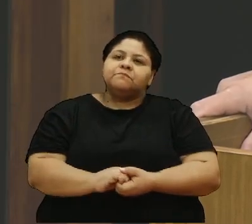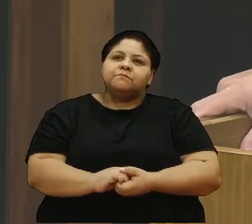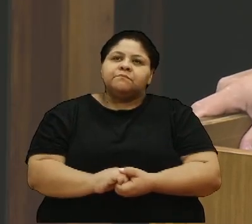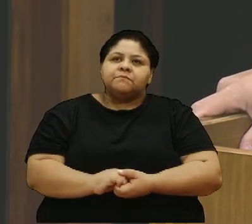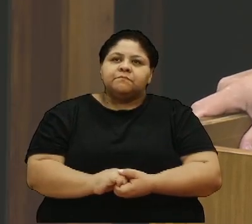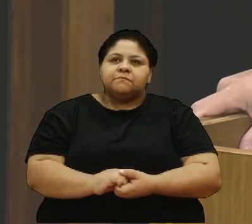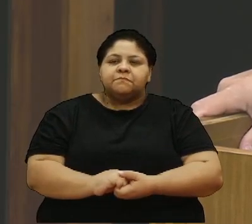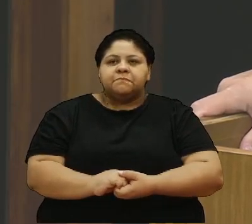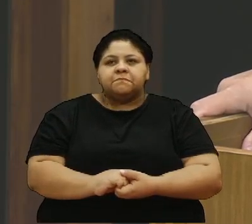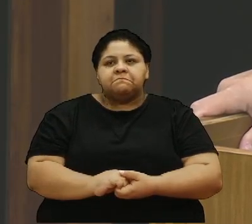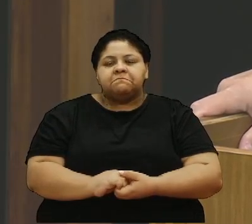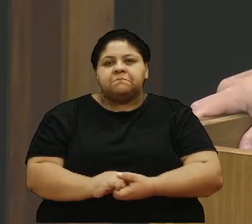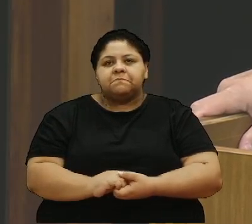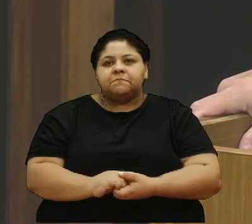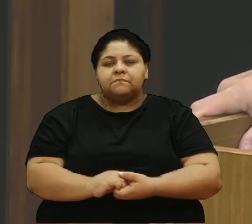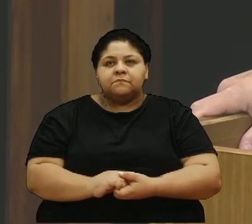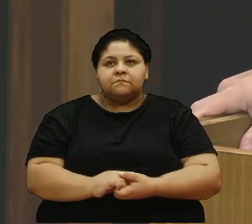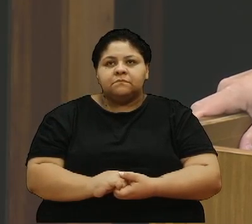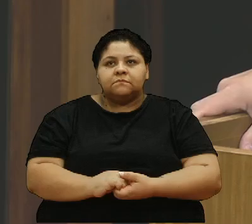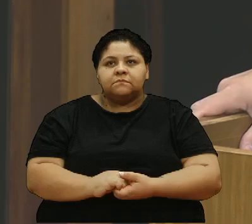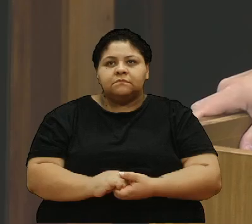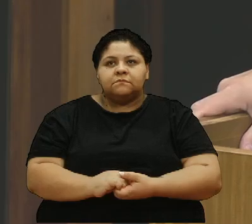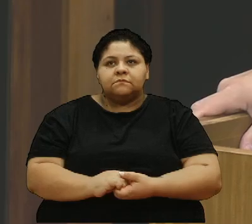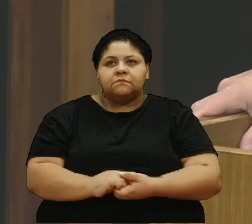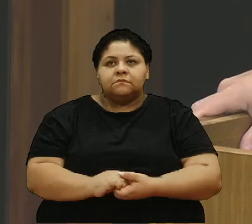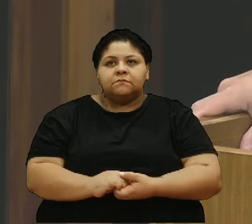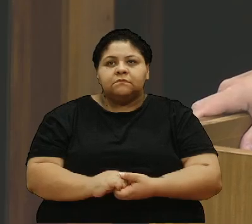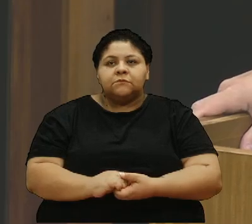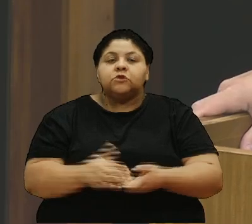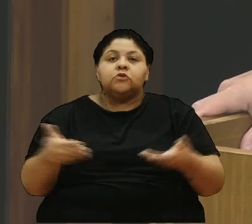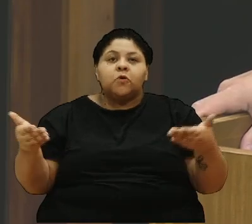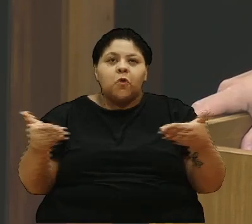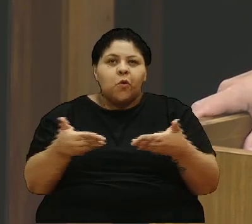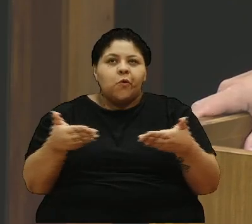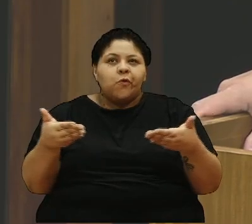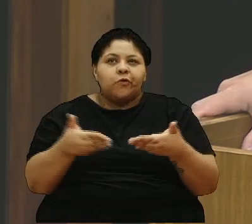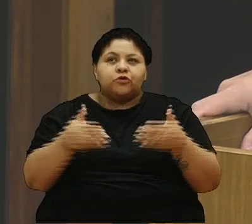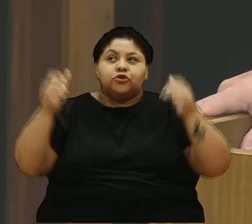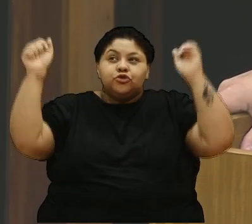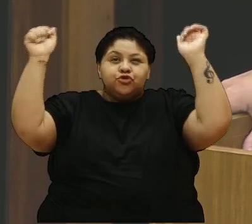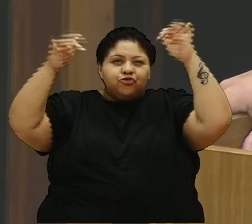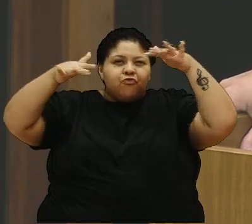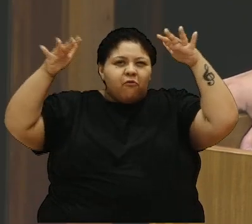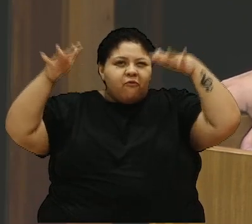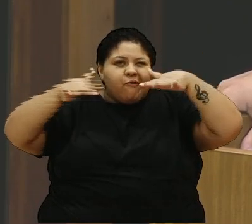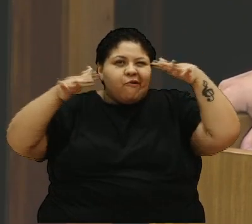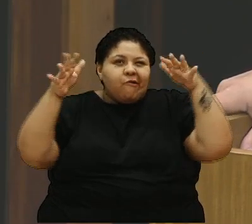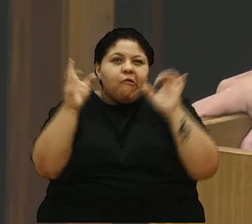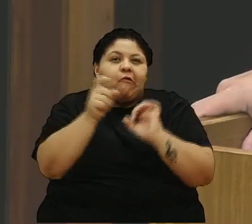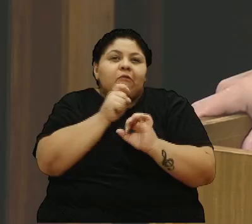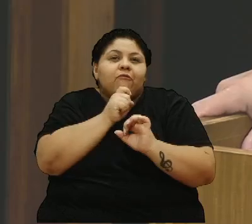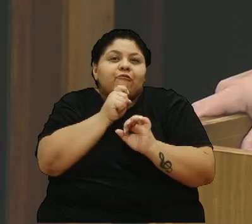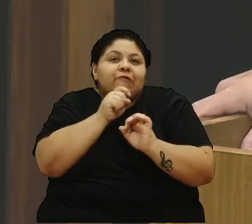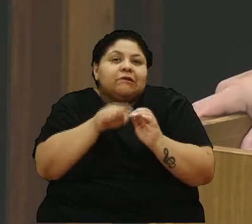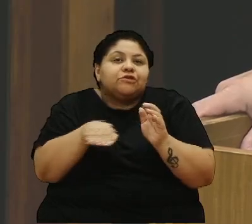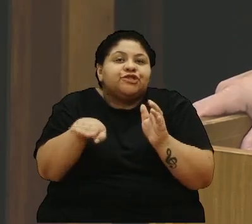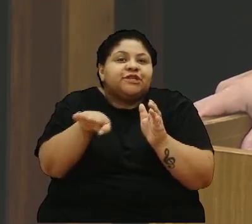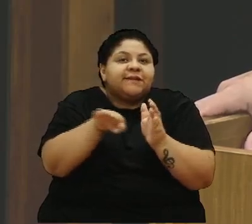vereadores e vereadoras. Essa manhã de chuva, o frio